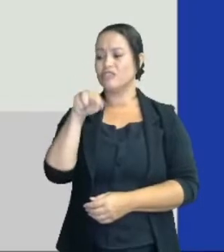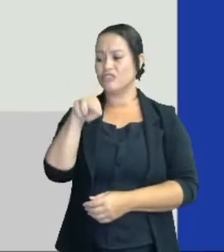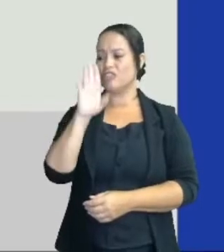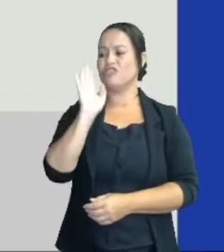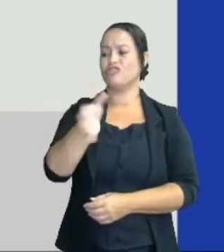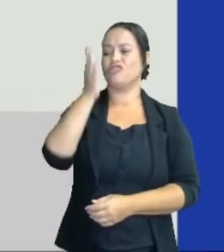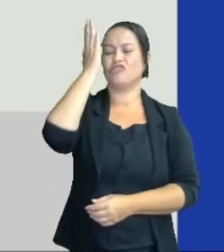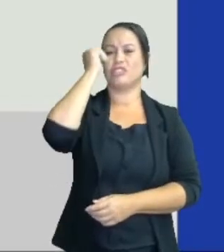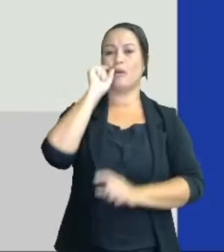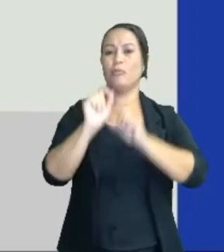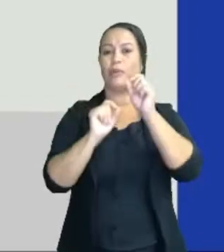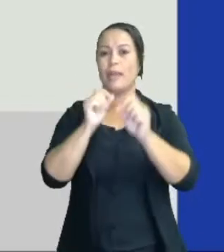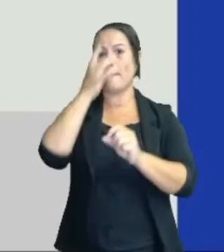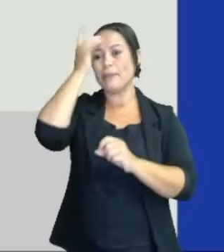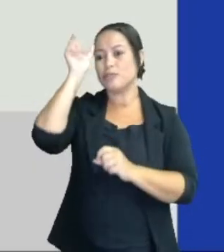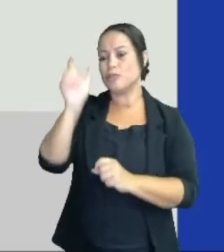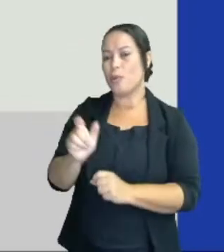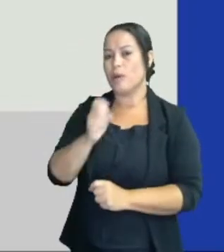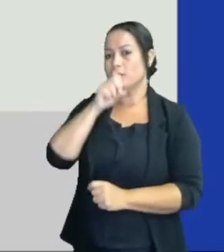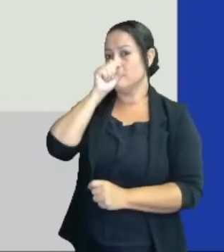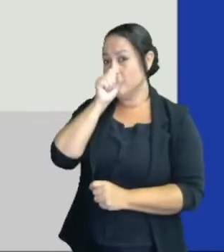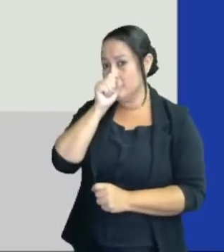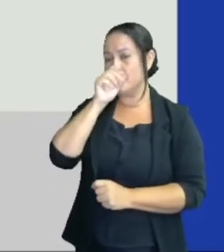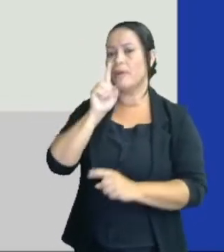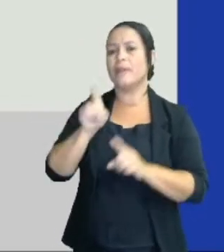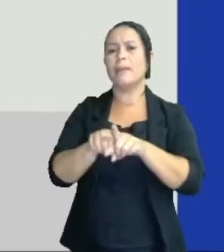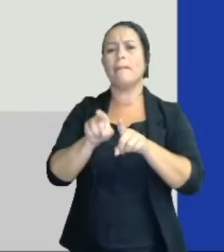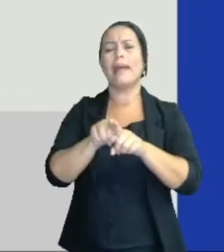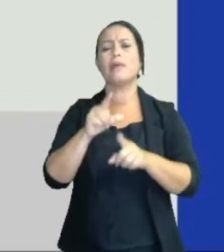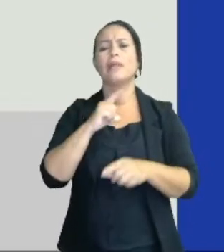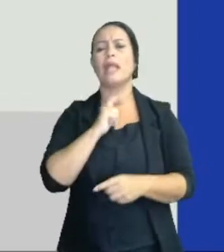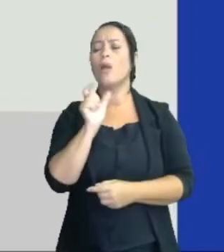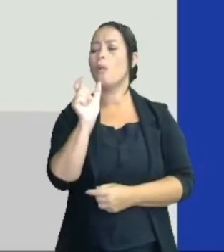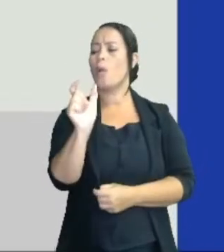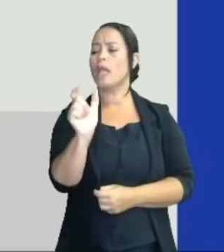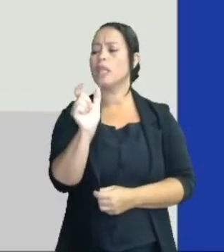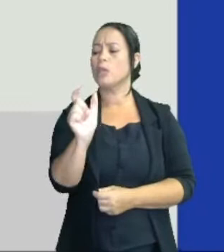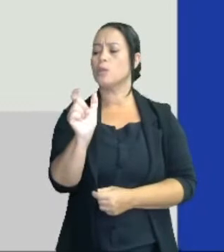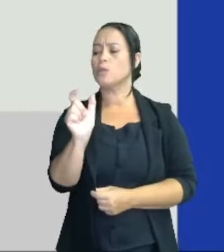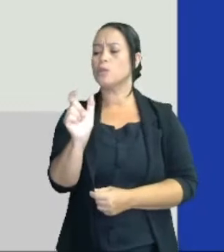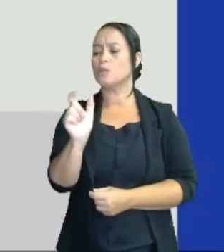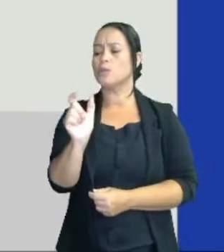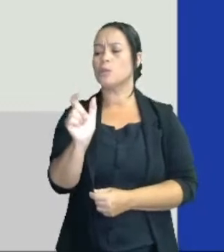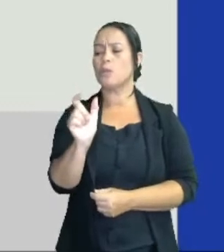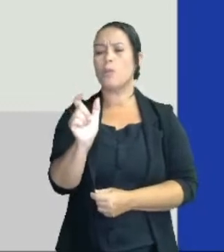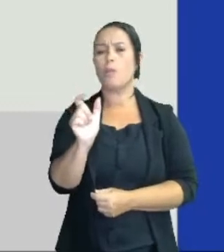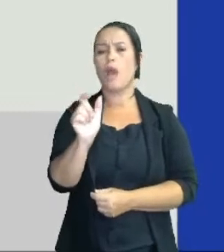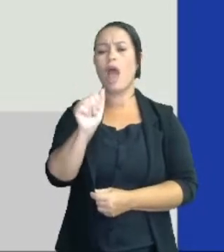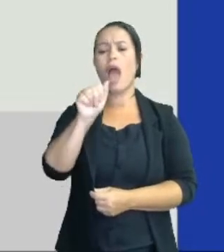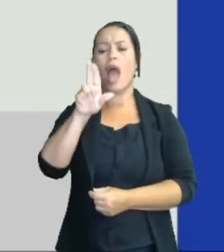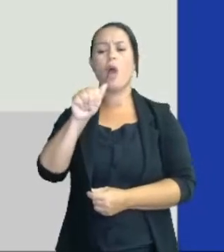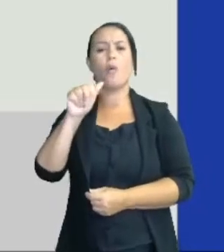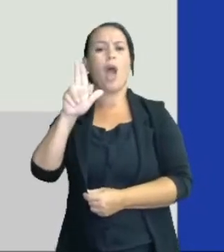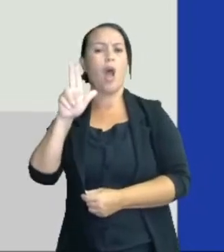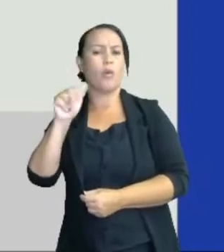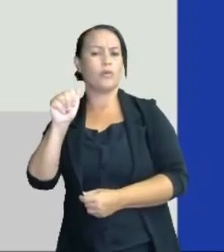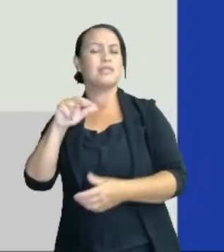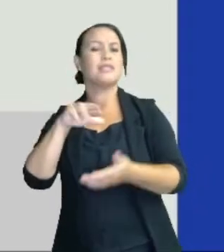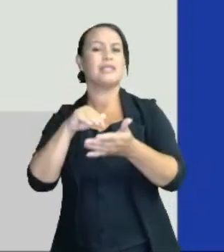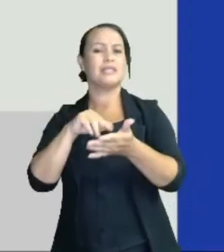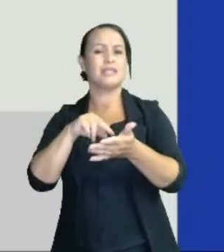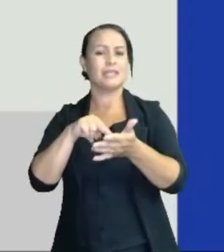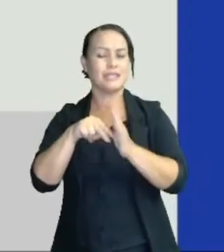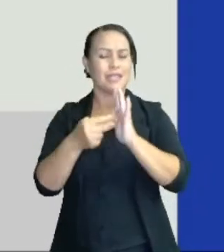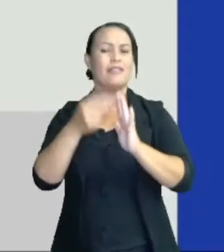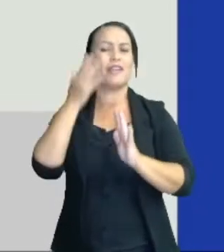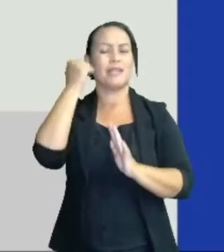historinha alguém espirrou. Quando aparece o quadrinho lá, O balãozinho au au, sabemos